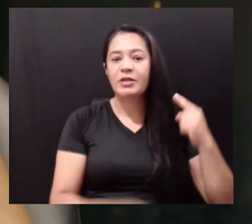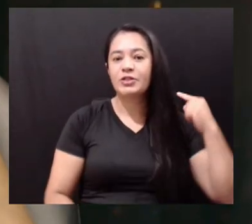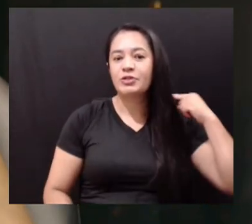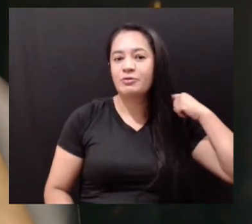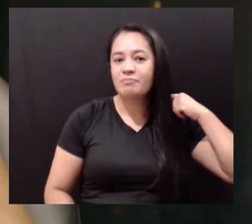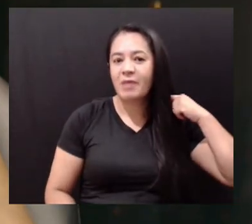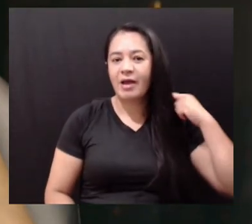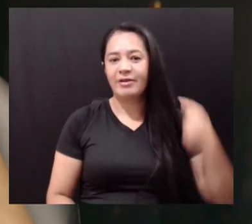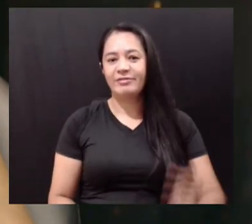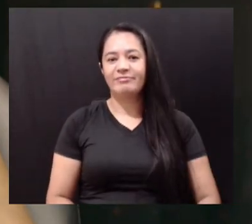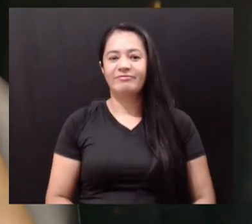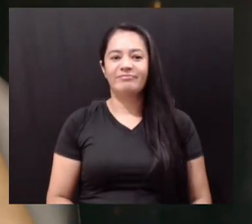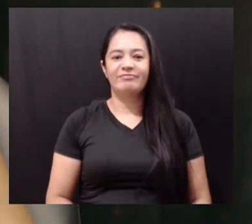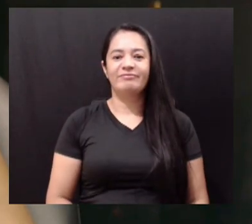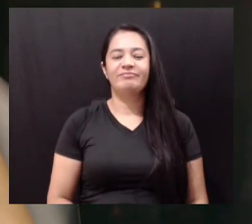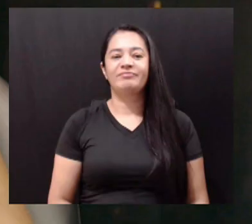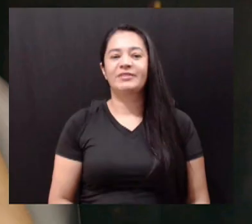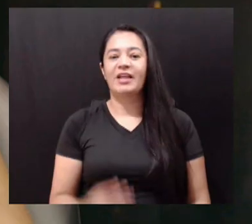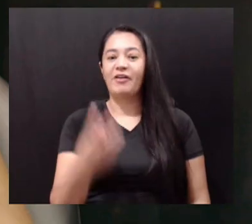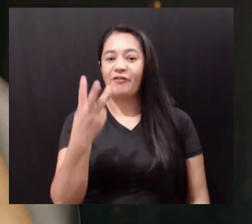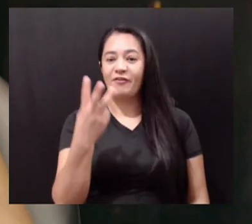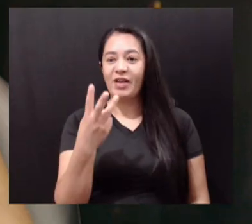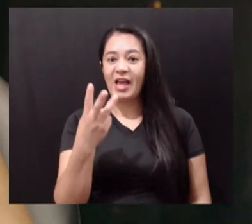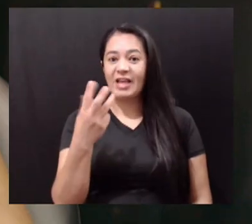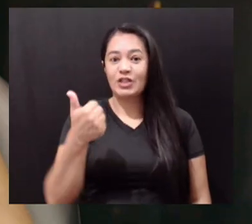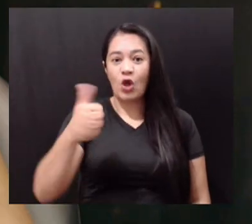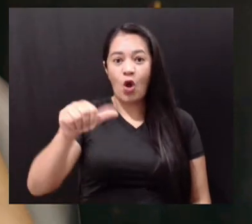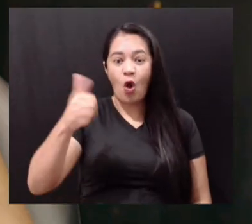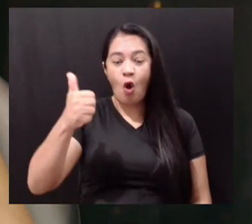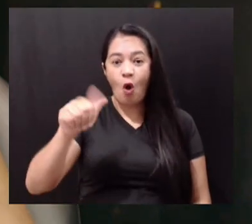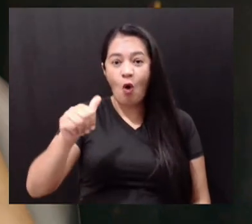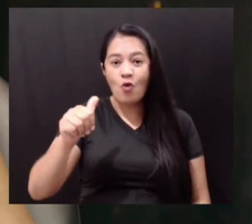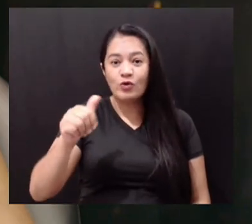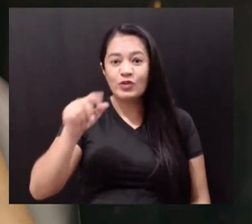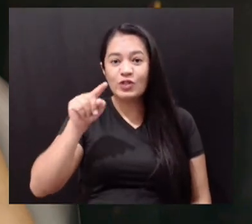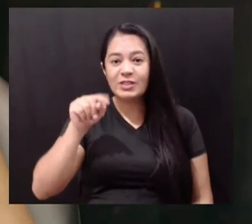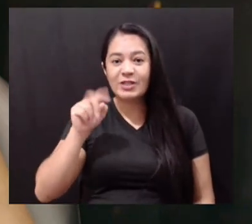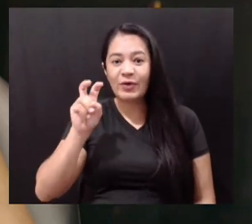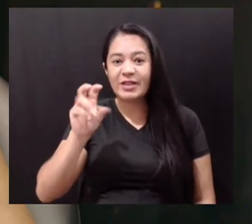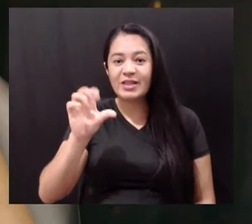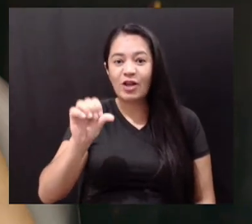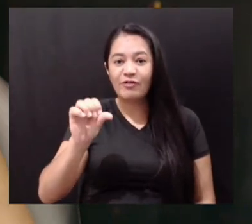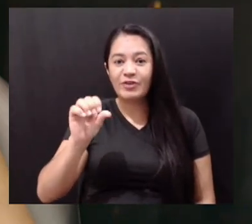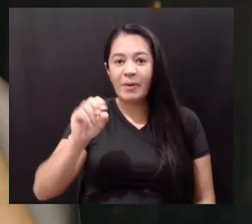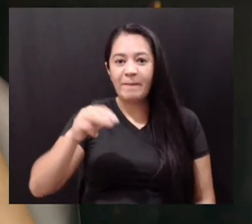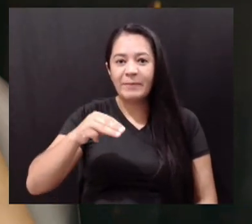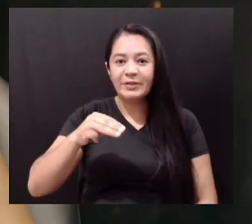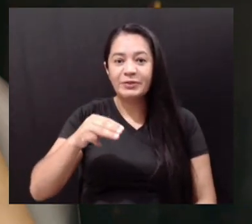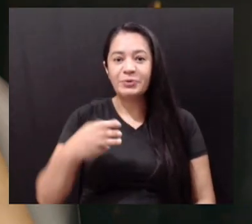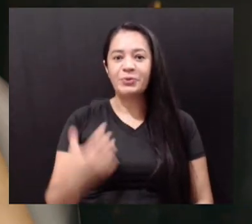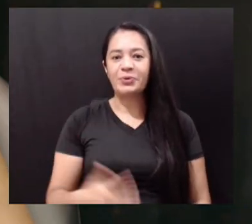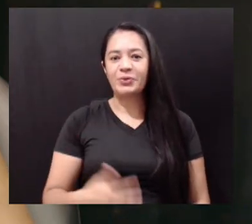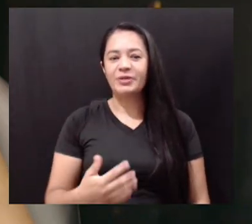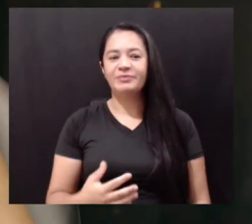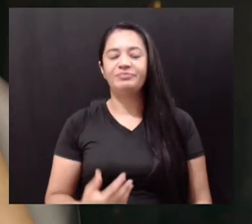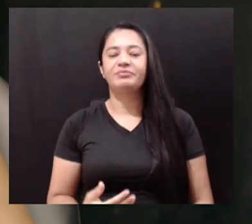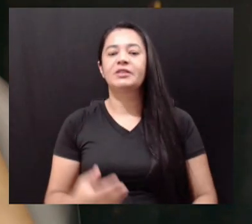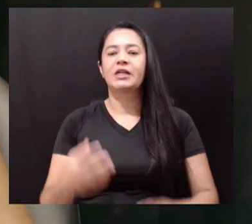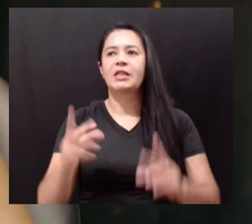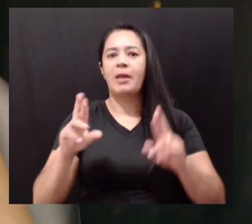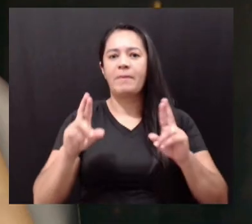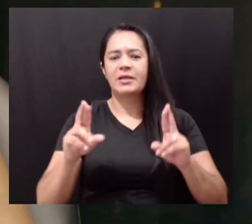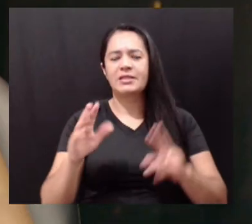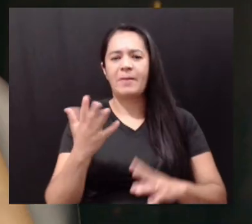23 horas, 59 minutos e 59 segundos. O fisco espera receber